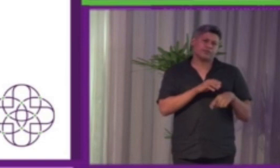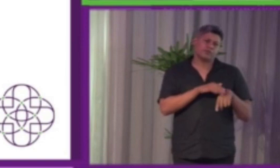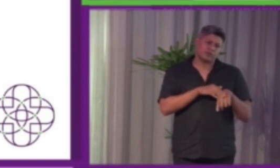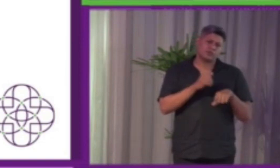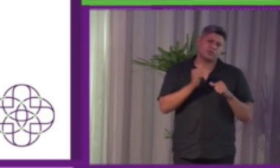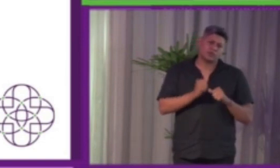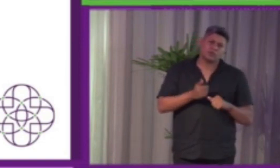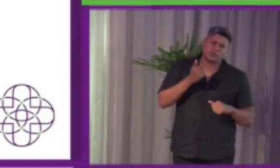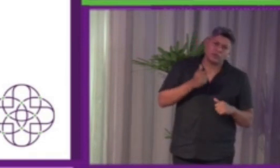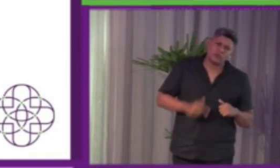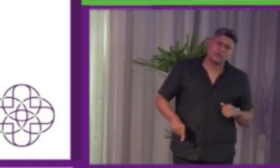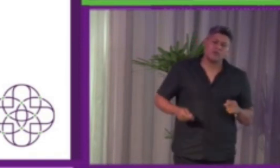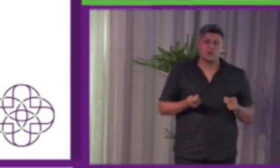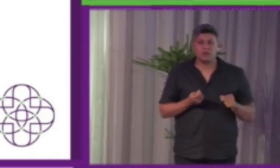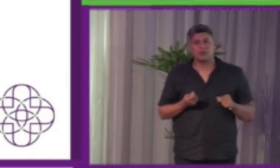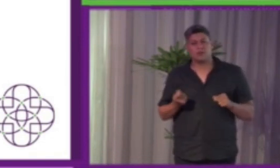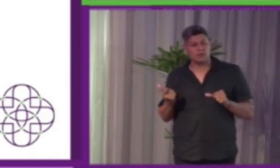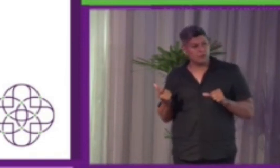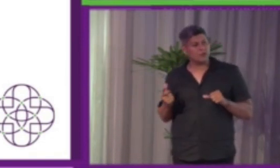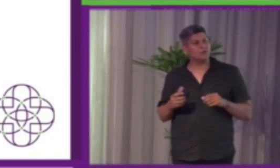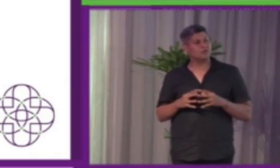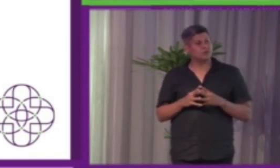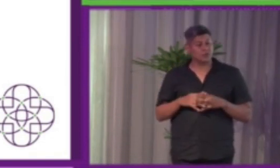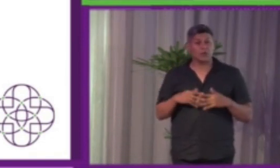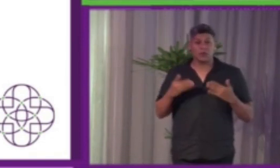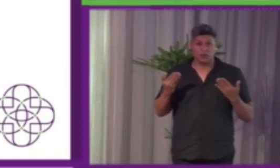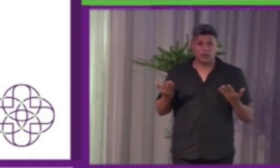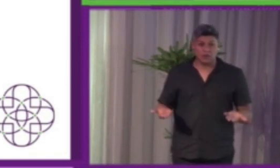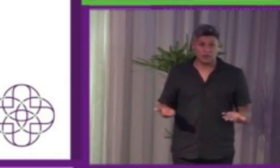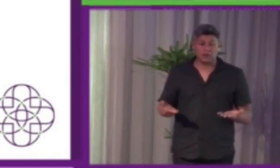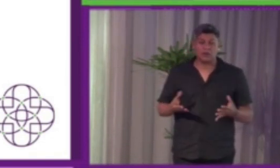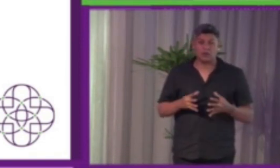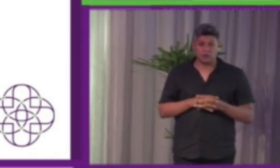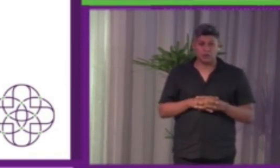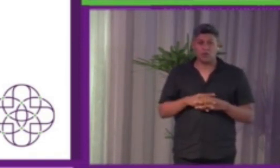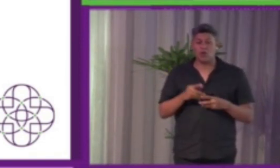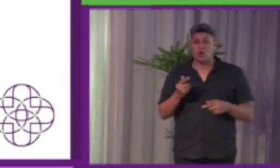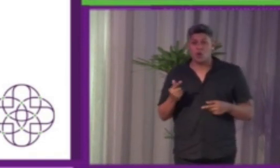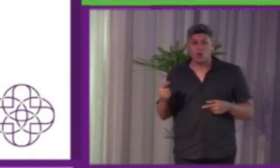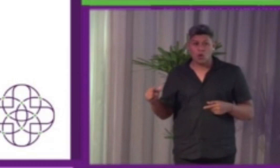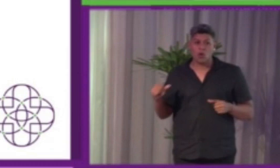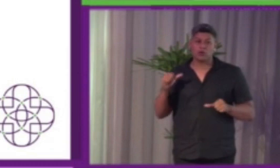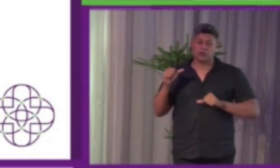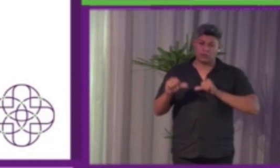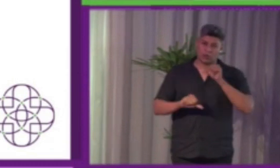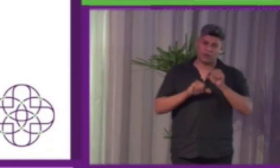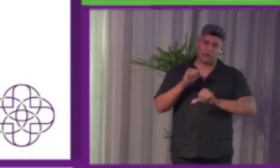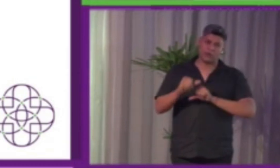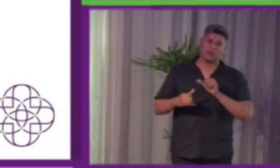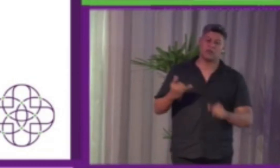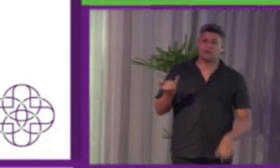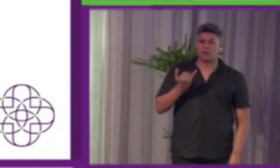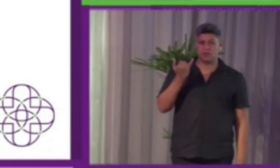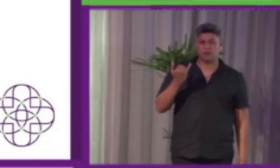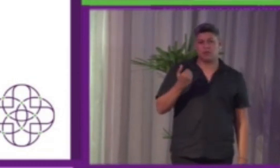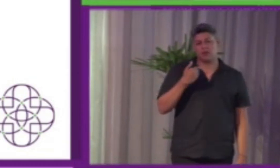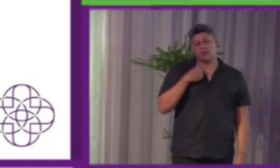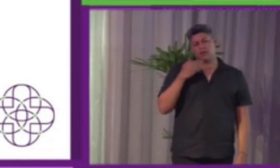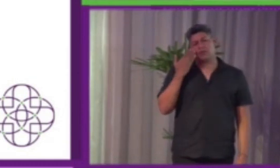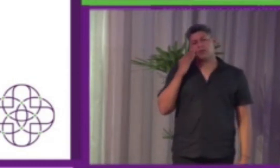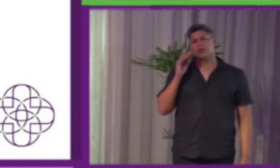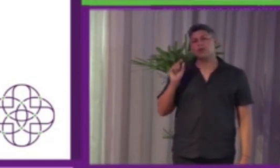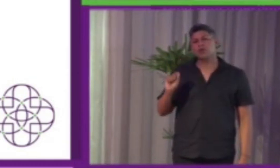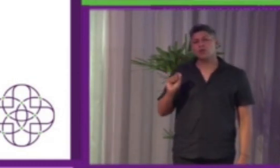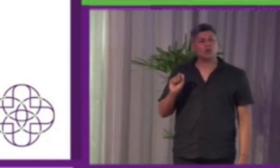mais beneficiados. Então, outra modificação muito importante na Lei 8080 foi pela promulgação da